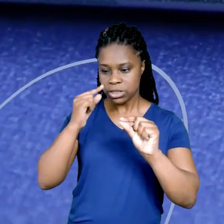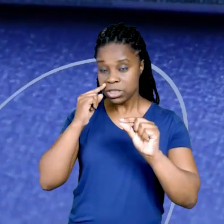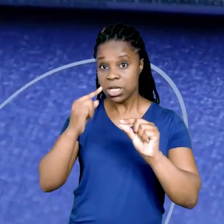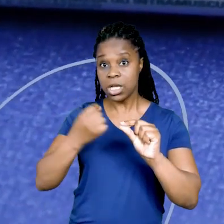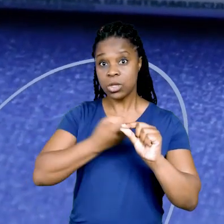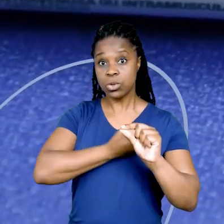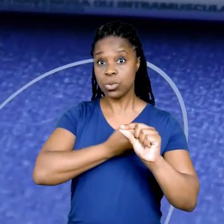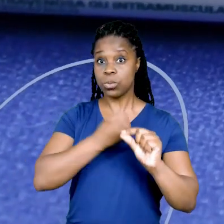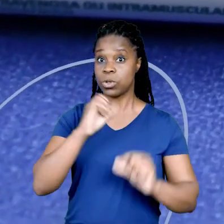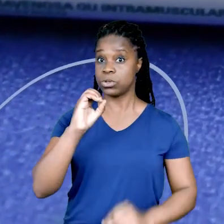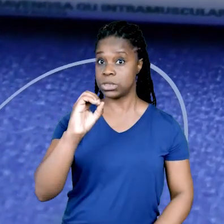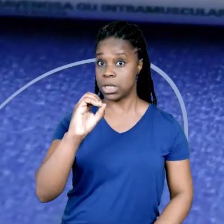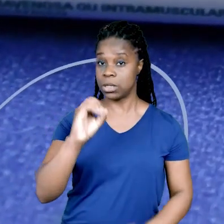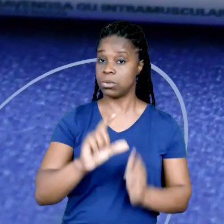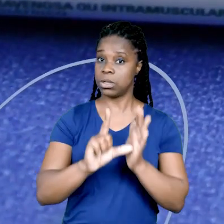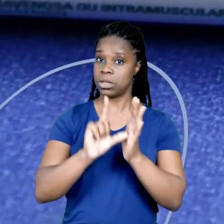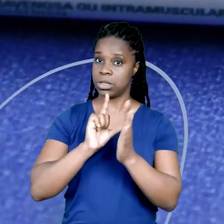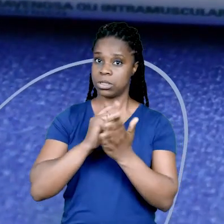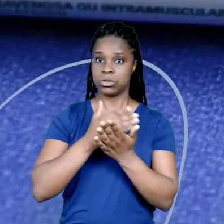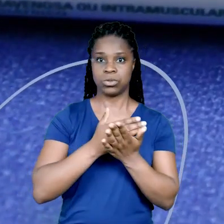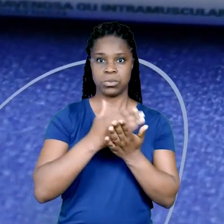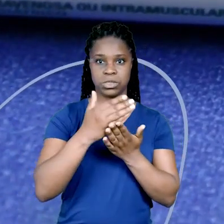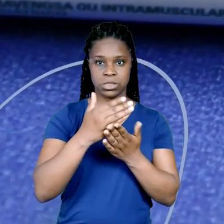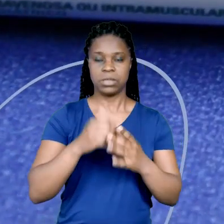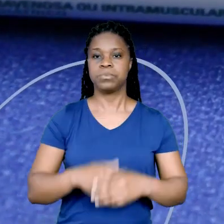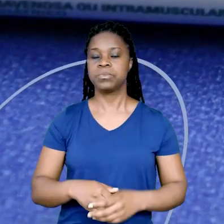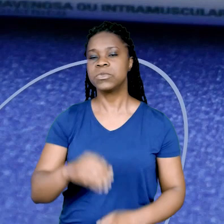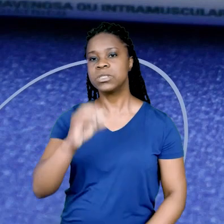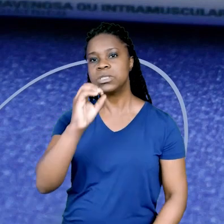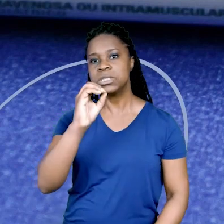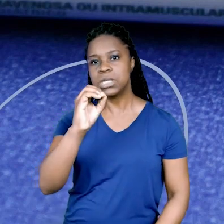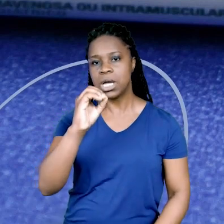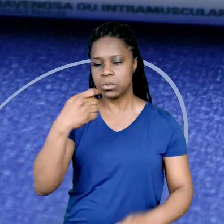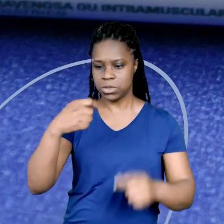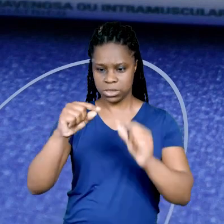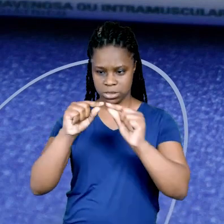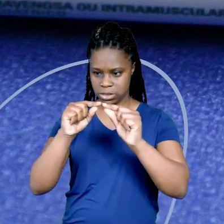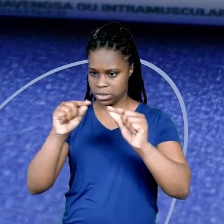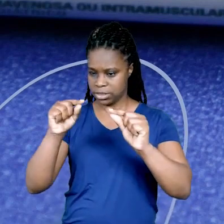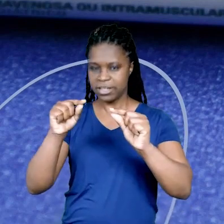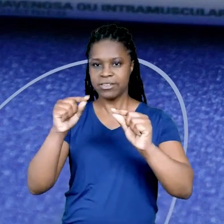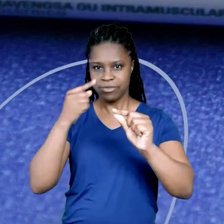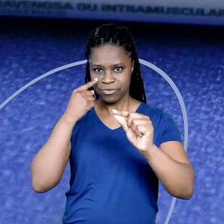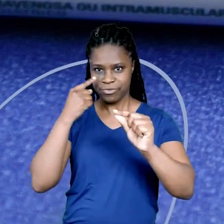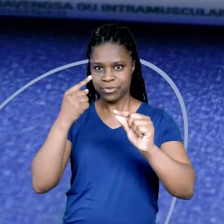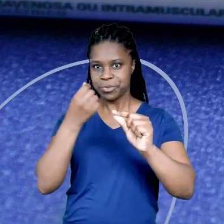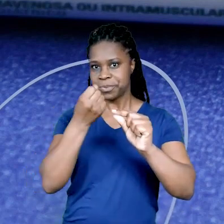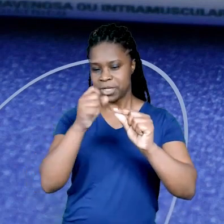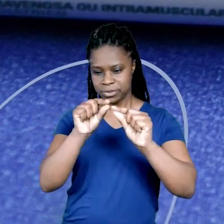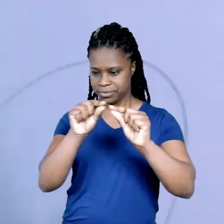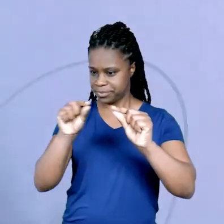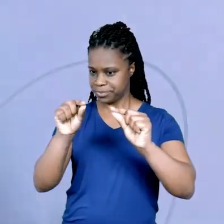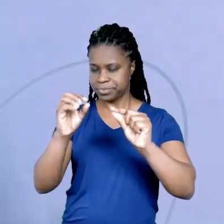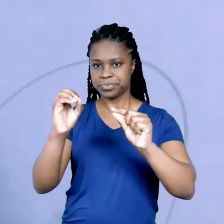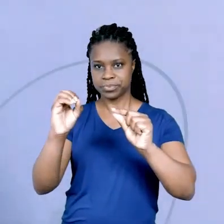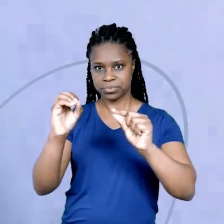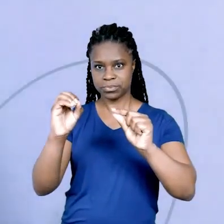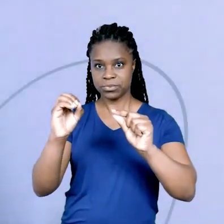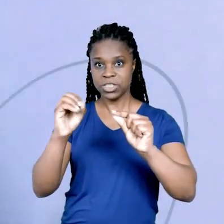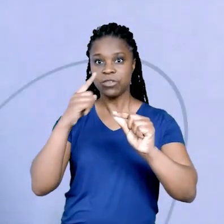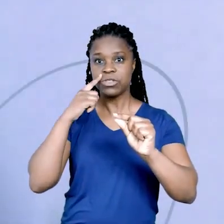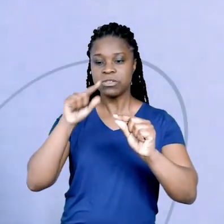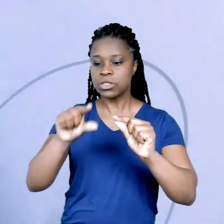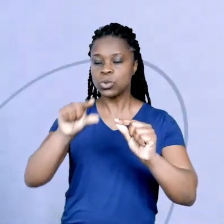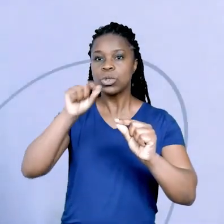o 0 antes de você começar. O 0 deve estar alinhado com o indicador de dose. Selecione